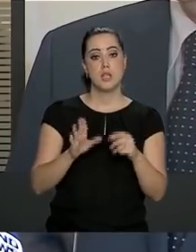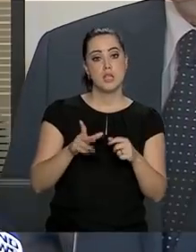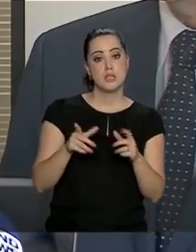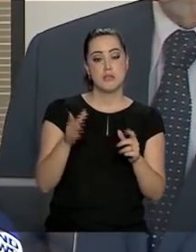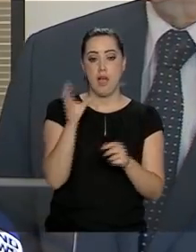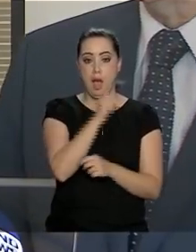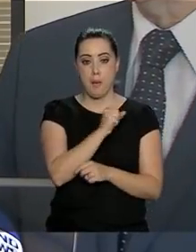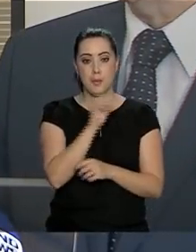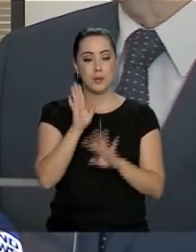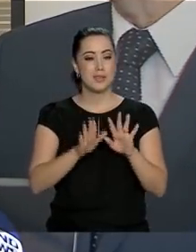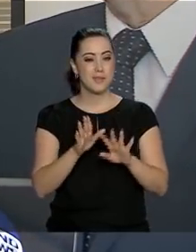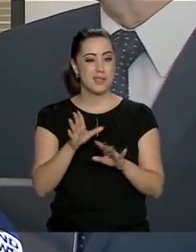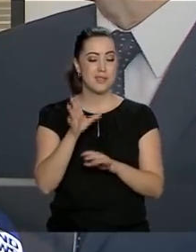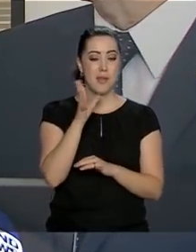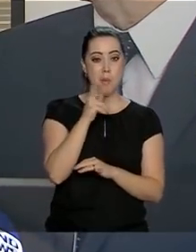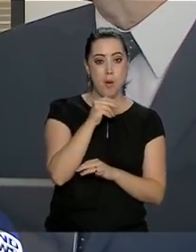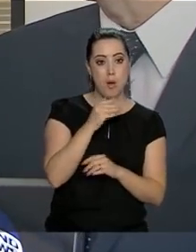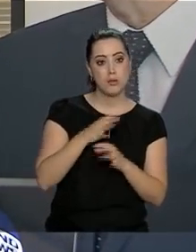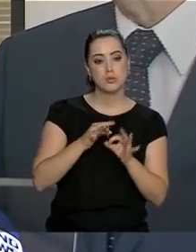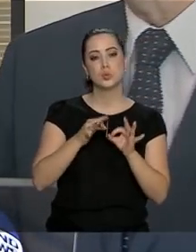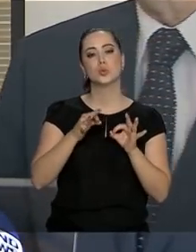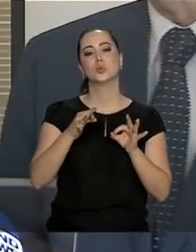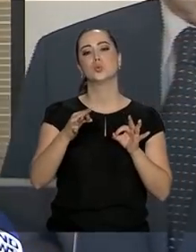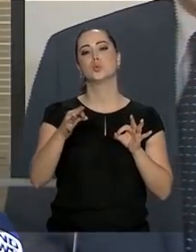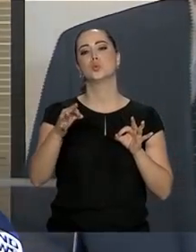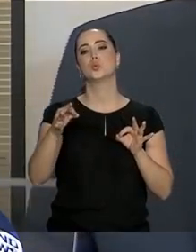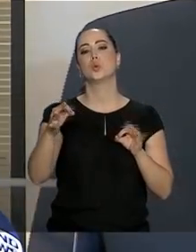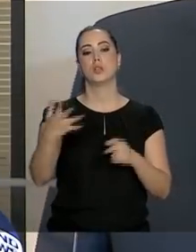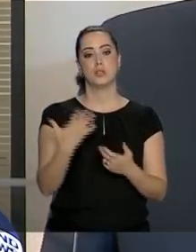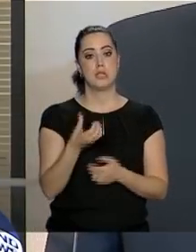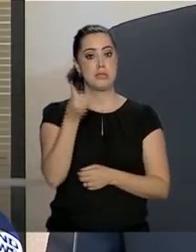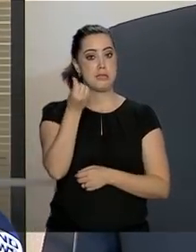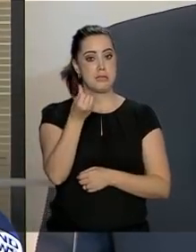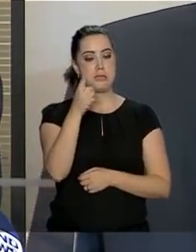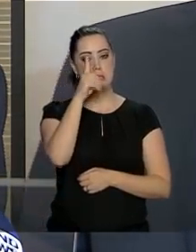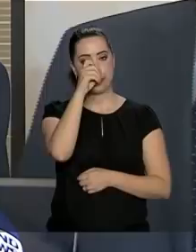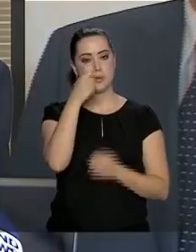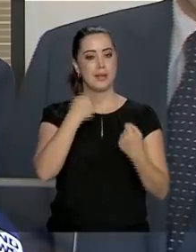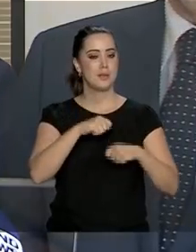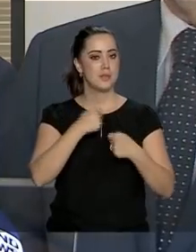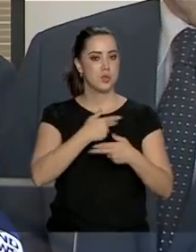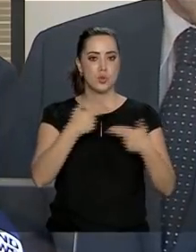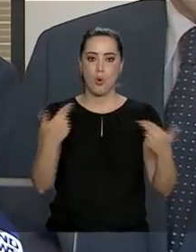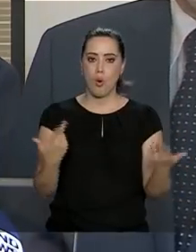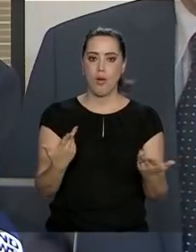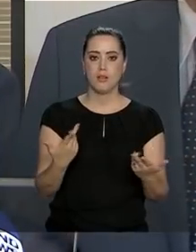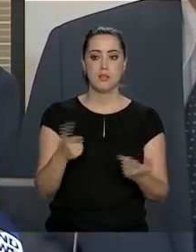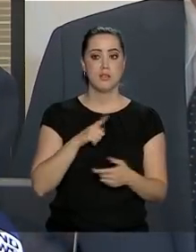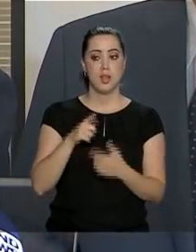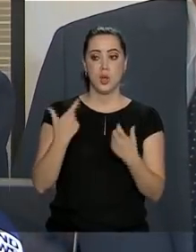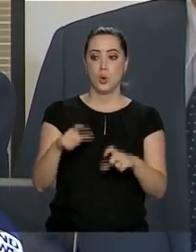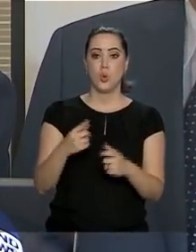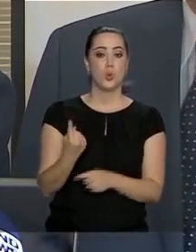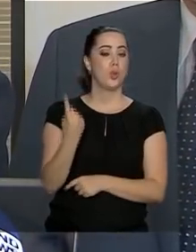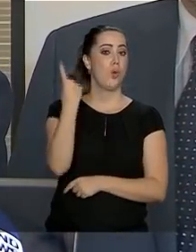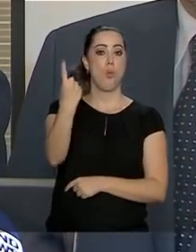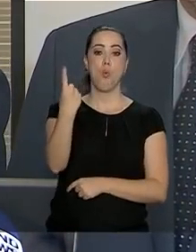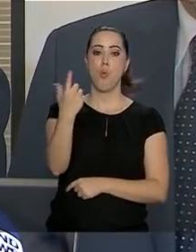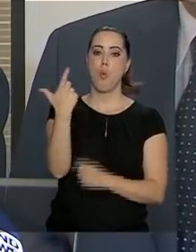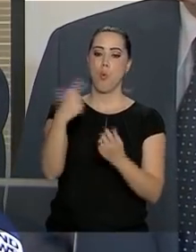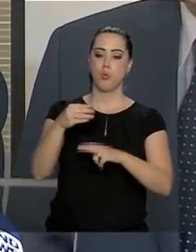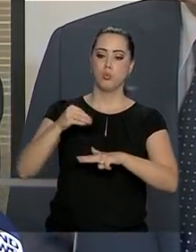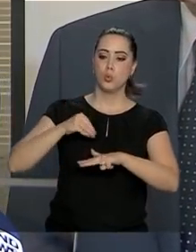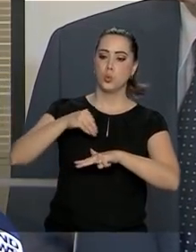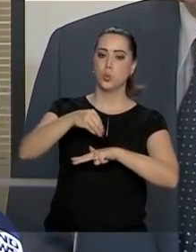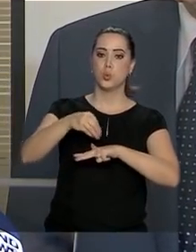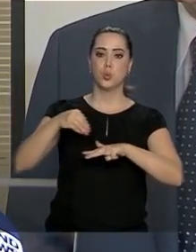outros de médio, outros são de longo prazo. Ver se 6 hospitais, os 6 precisam de equipamento. Eu tenho situações, por exemplo, eu não tenho uma ressonância